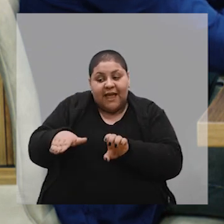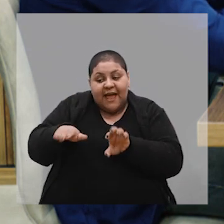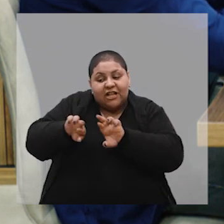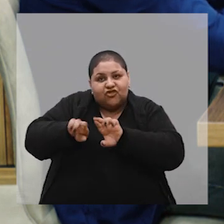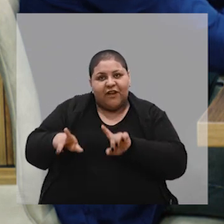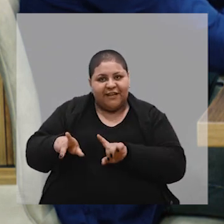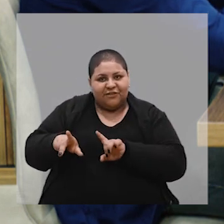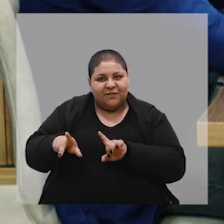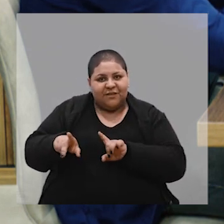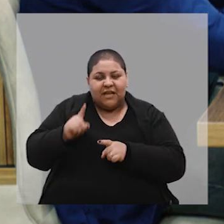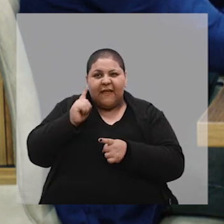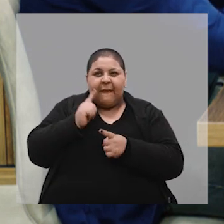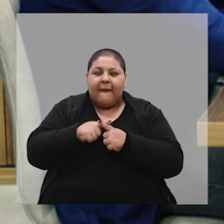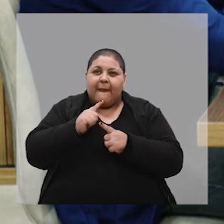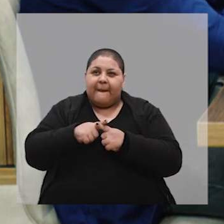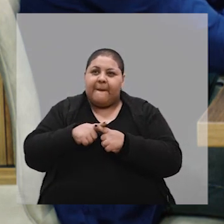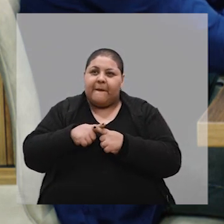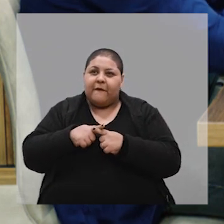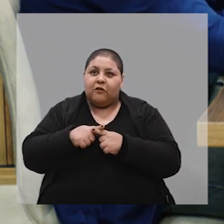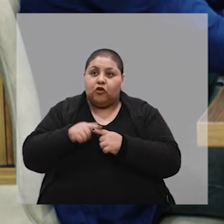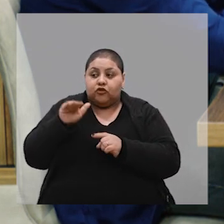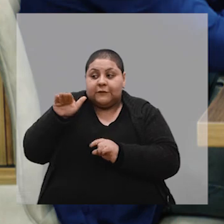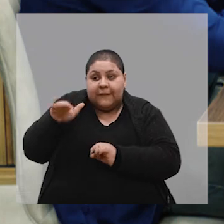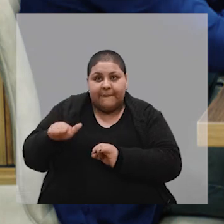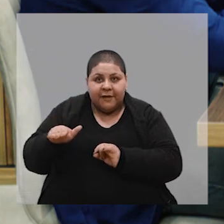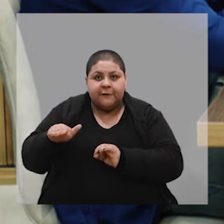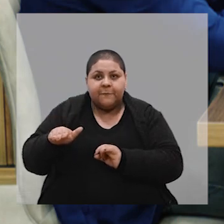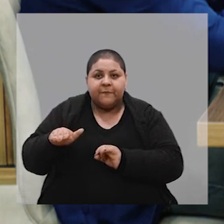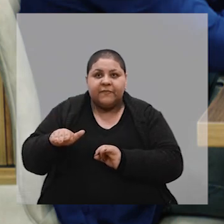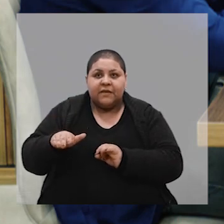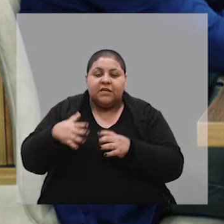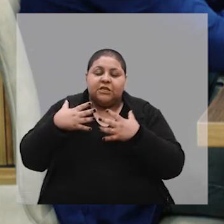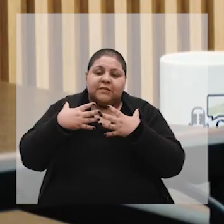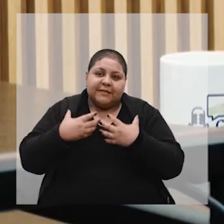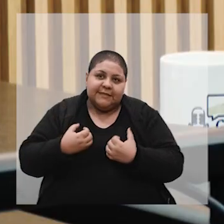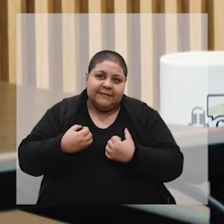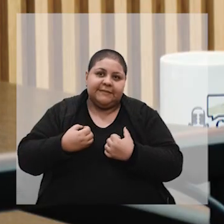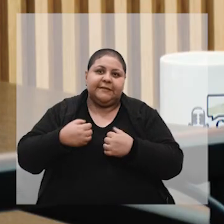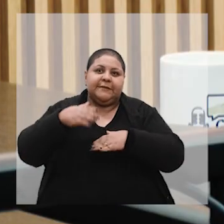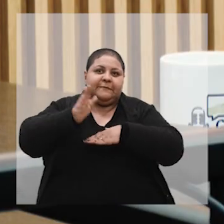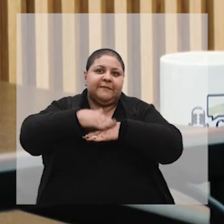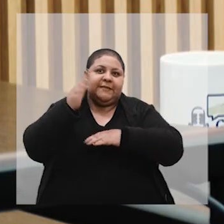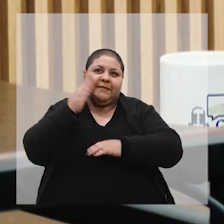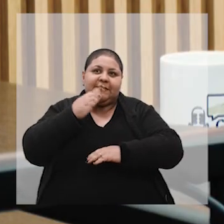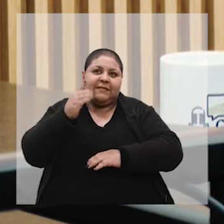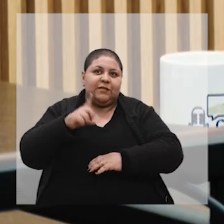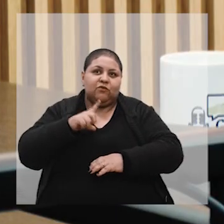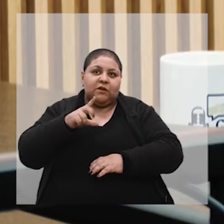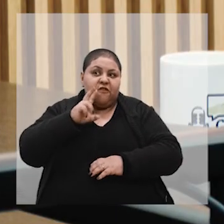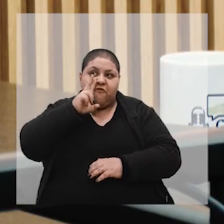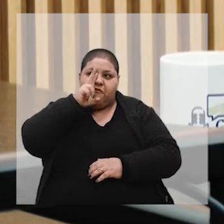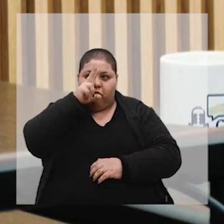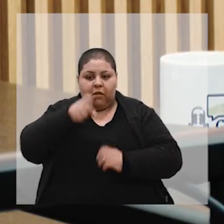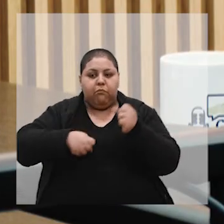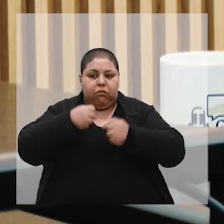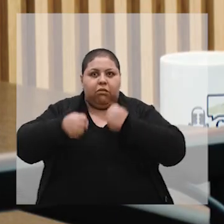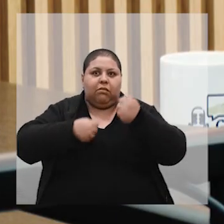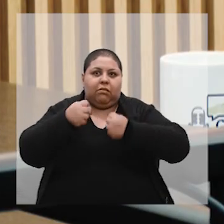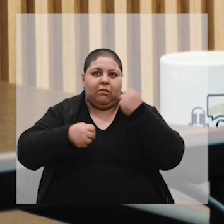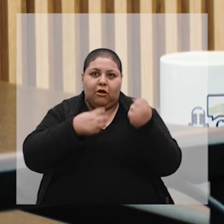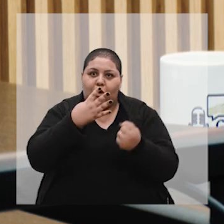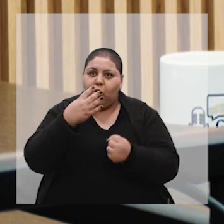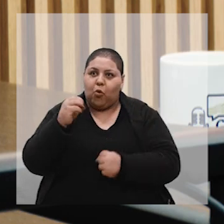acaba sendo diferente. Porque devido à nossa estatura, a gente cansa mais rápido, a gente não tem pique para ficar